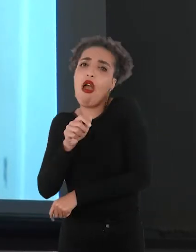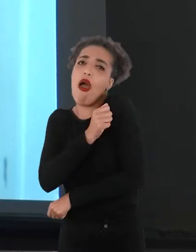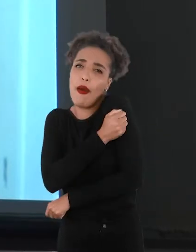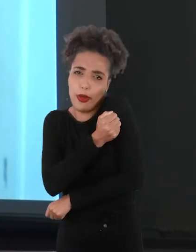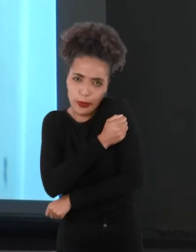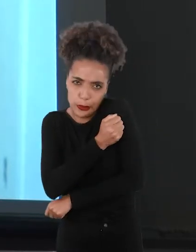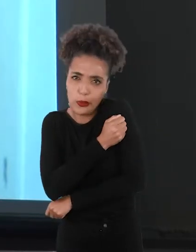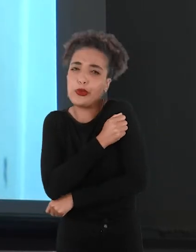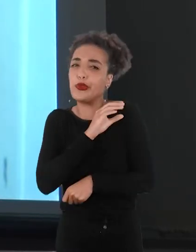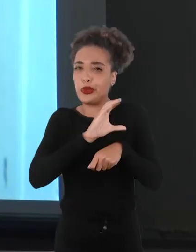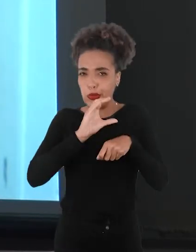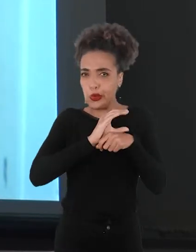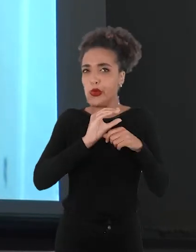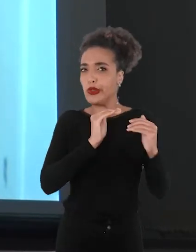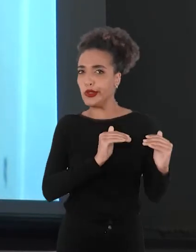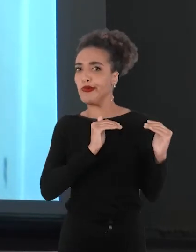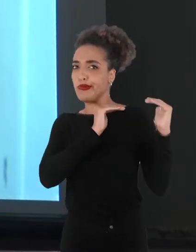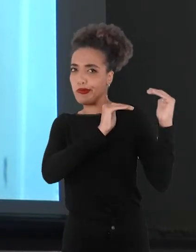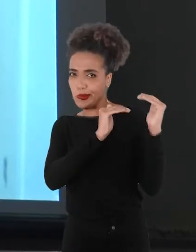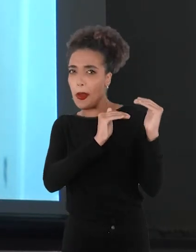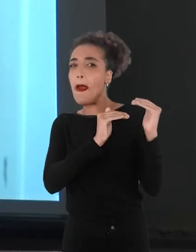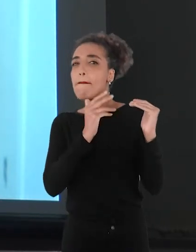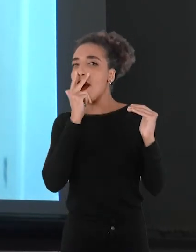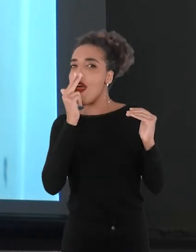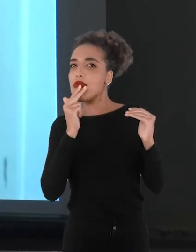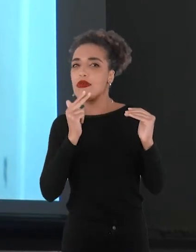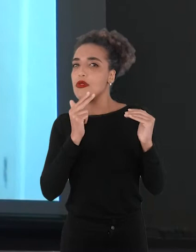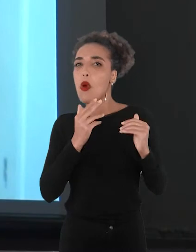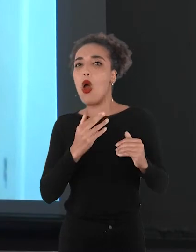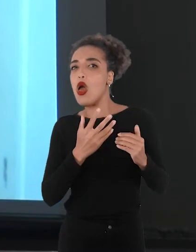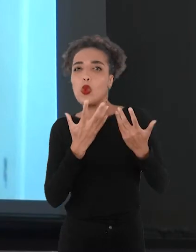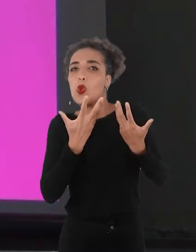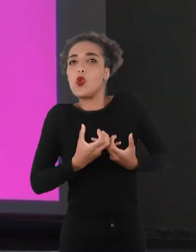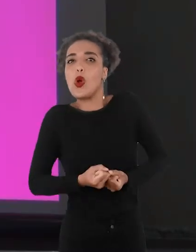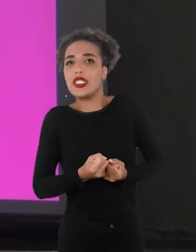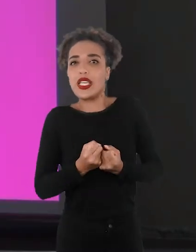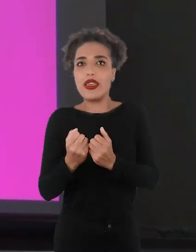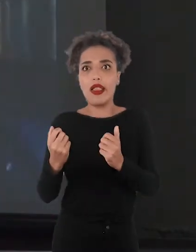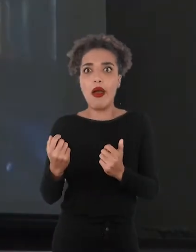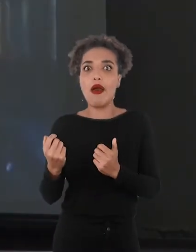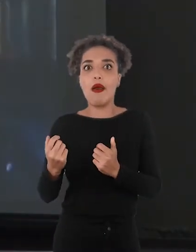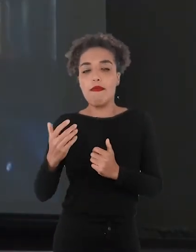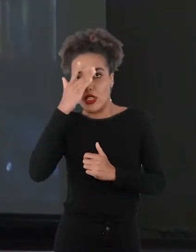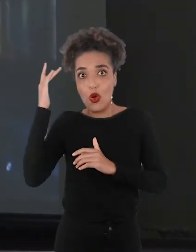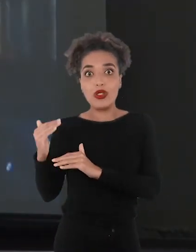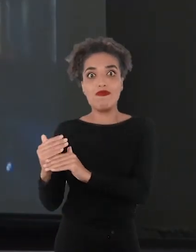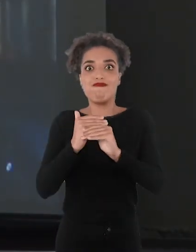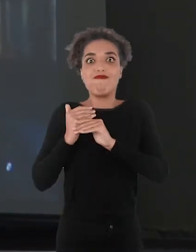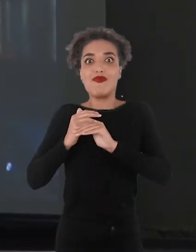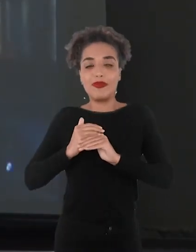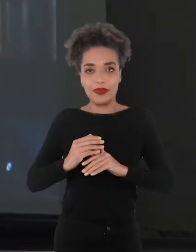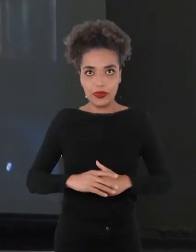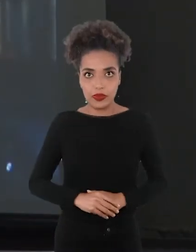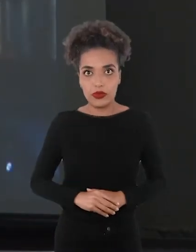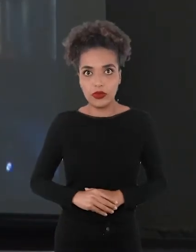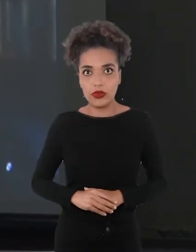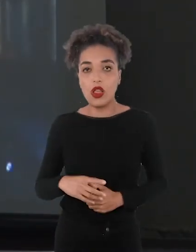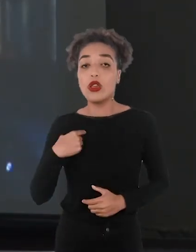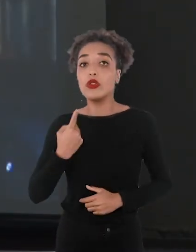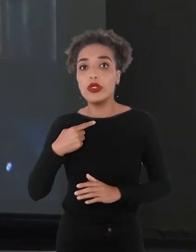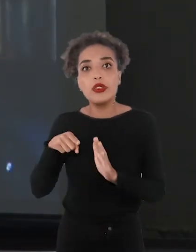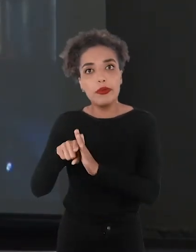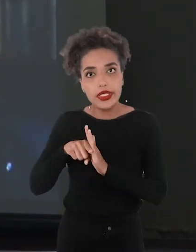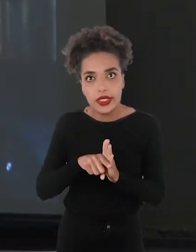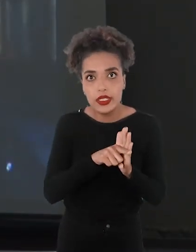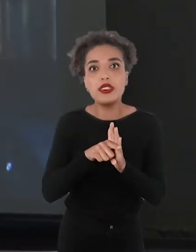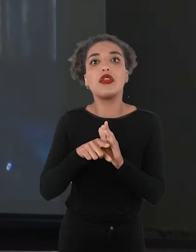dos cursos mais elitizados, uma resistência em relação a esses pares. A nossa pesquisa mostrou também a importância das